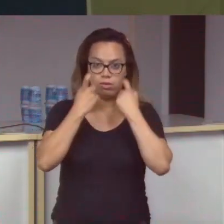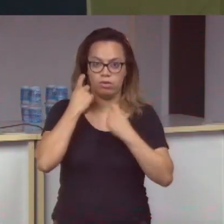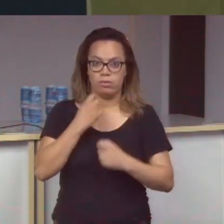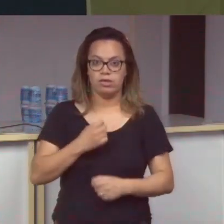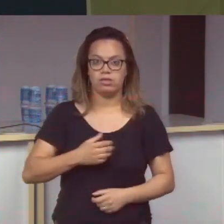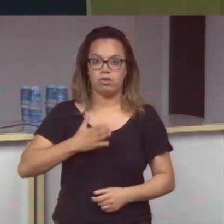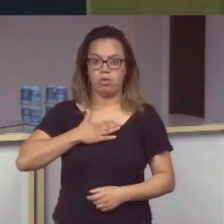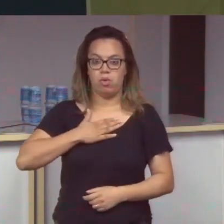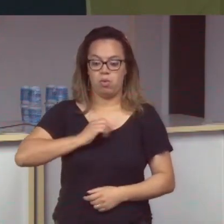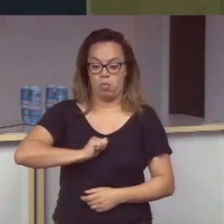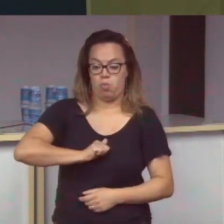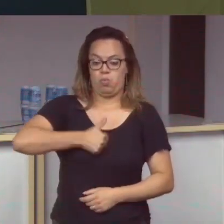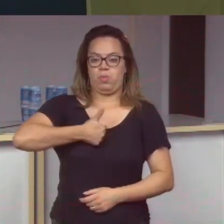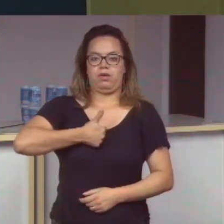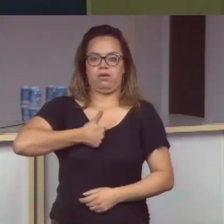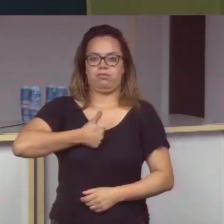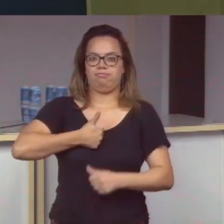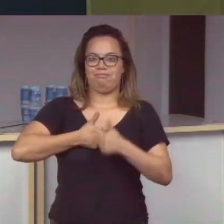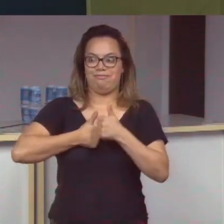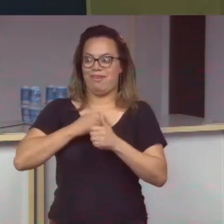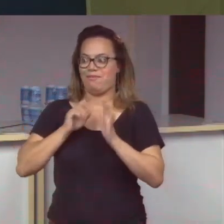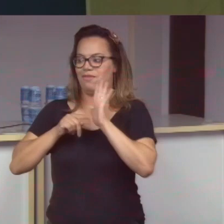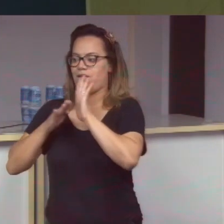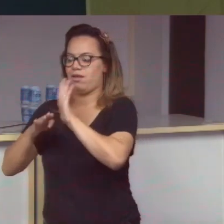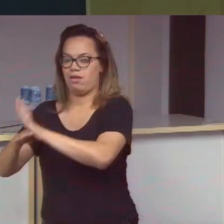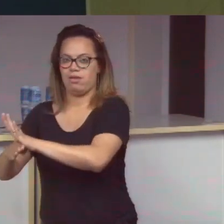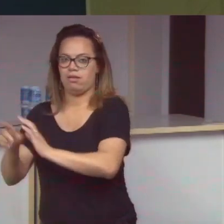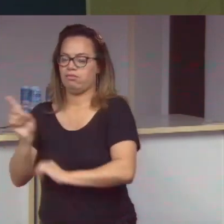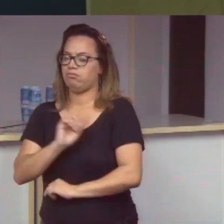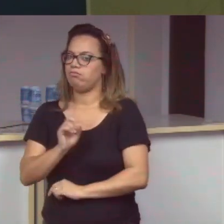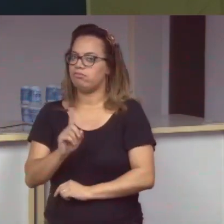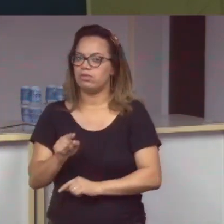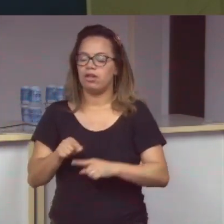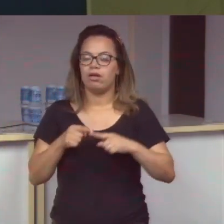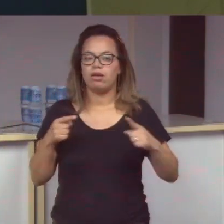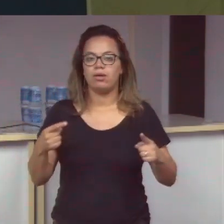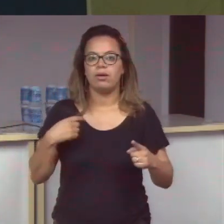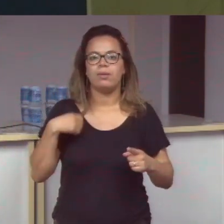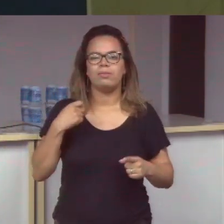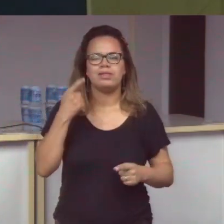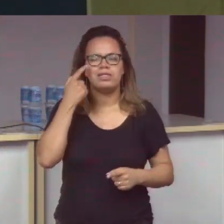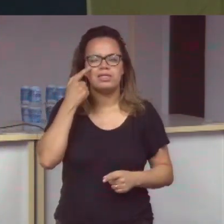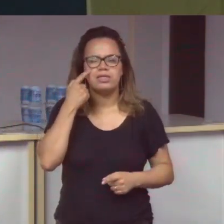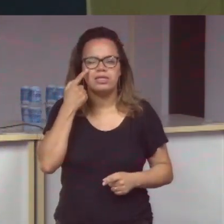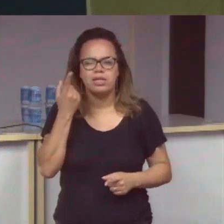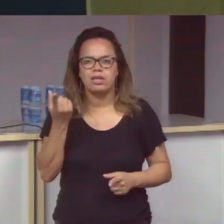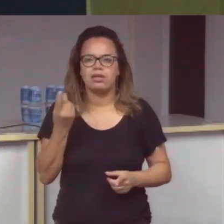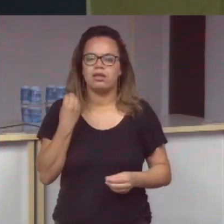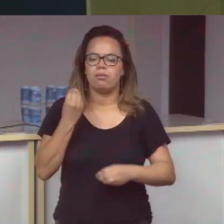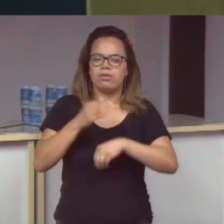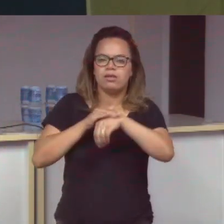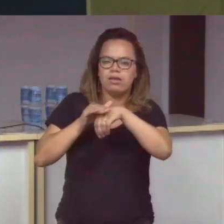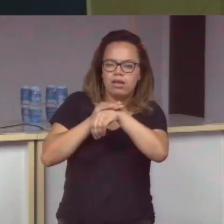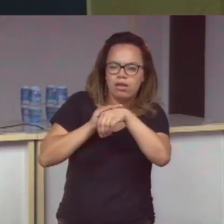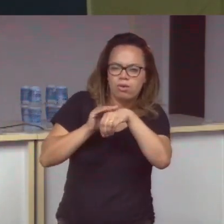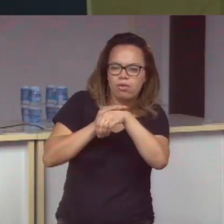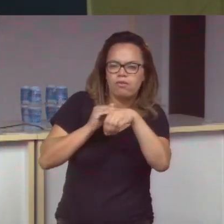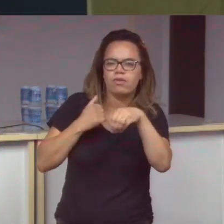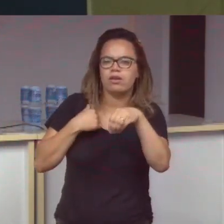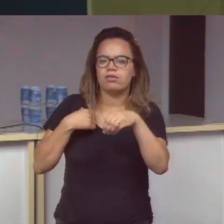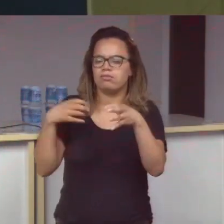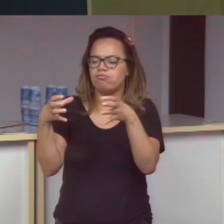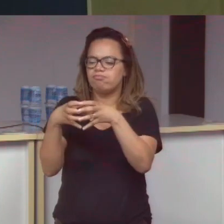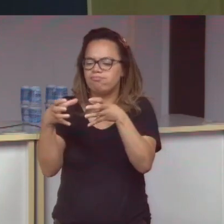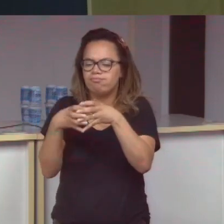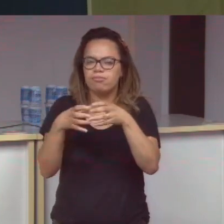bem não resolve muita coisa. Eu preciso perceber esta dança, esta conversa, e eu vou